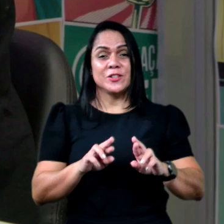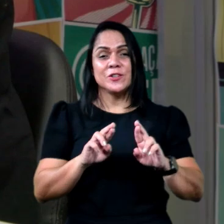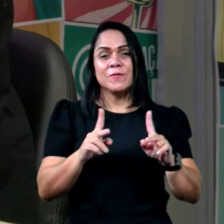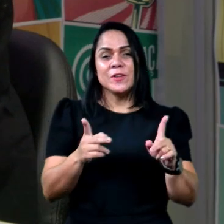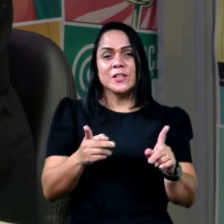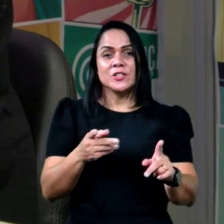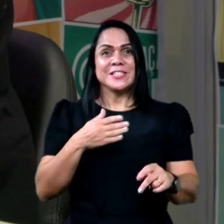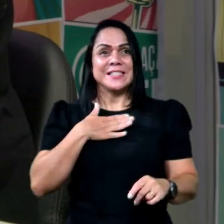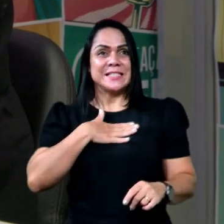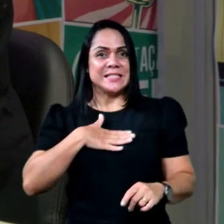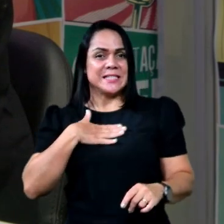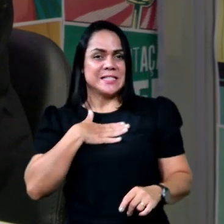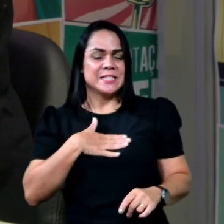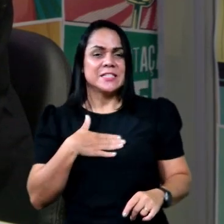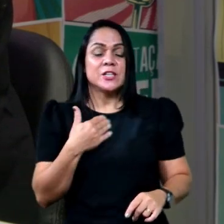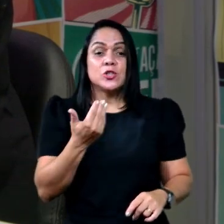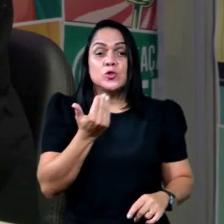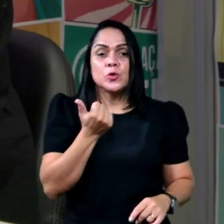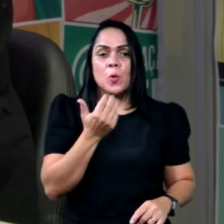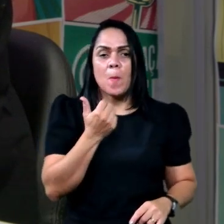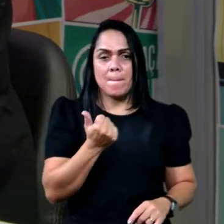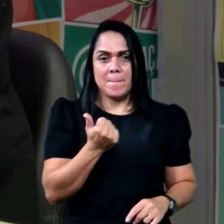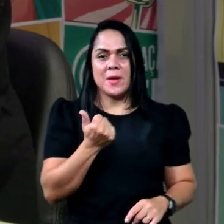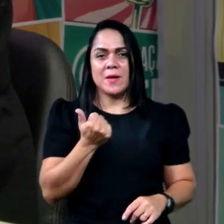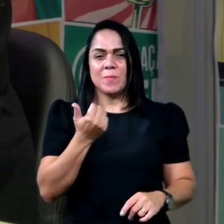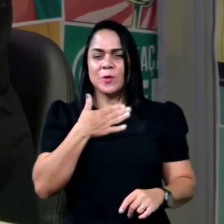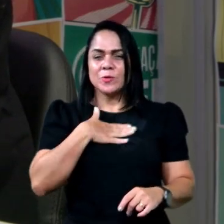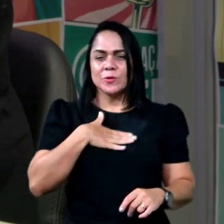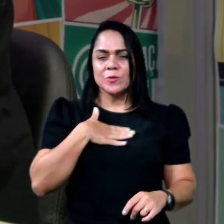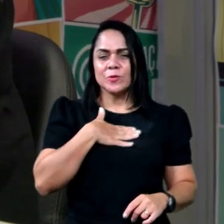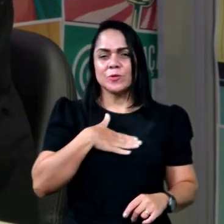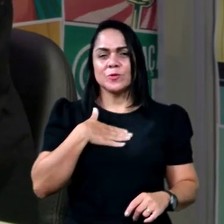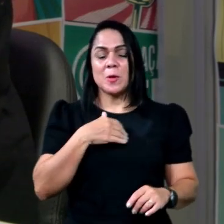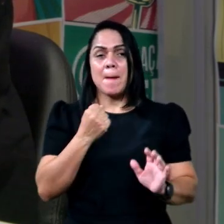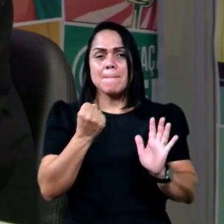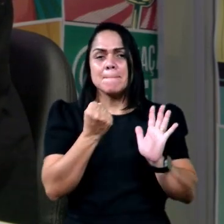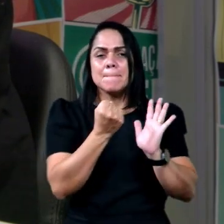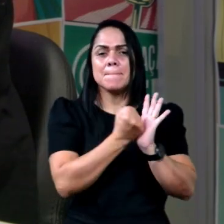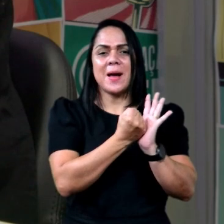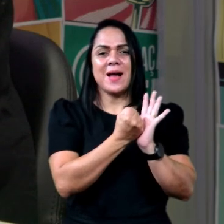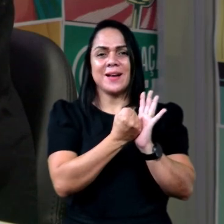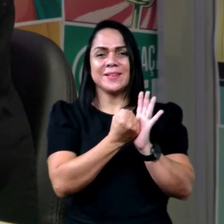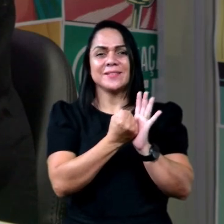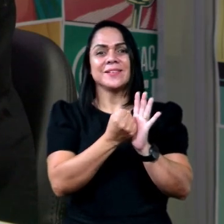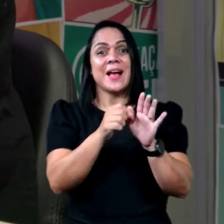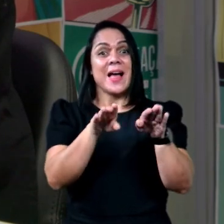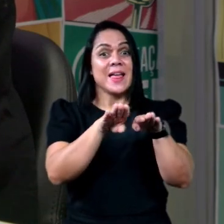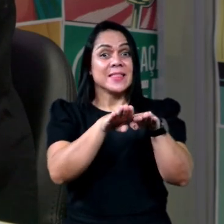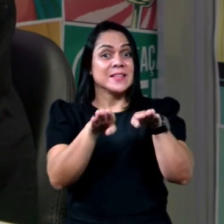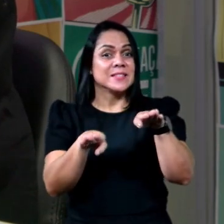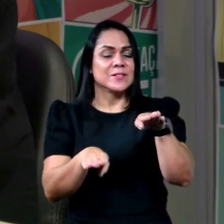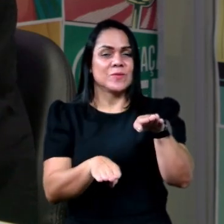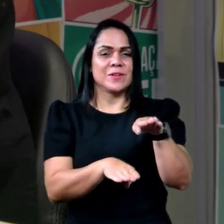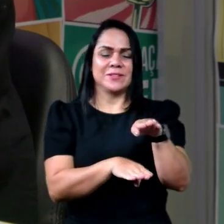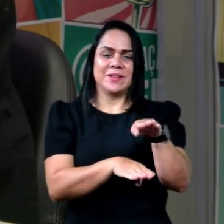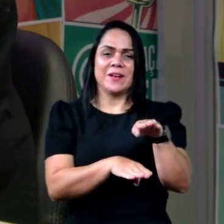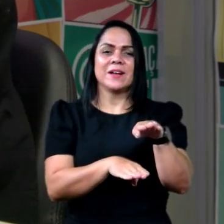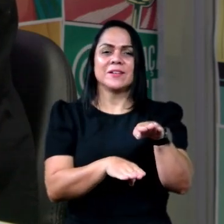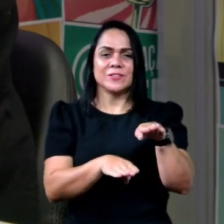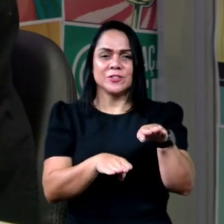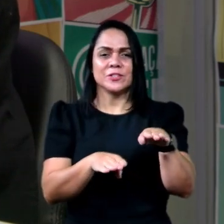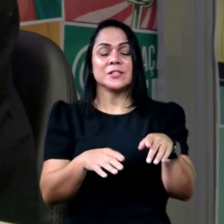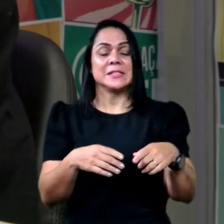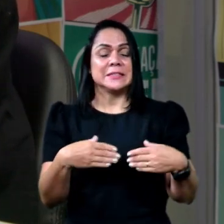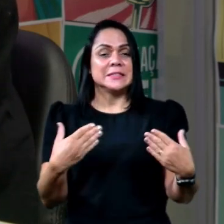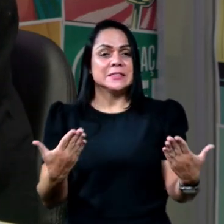gostosa. A fome como marcador de desigualdade social, ela não permite a existência de cozinha, de comida afetiva,